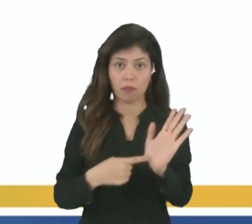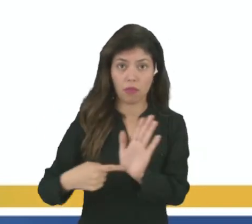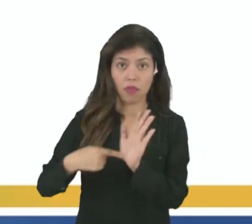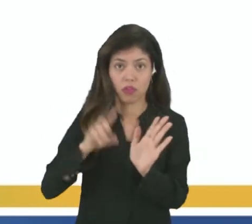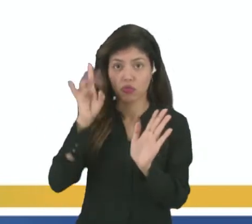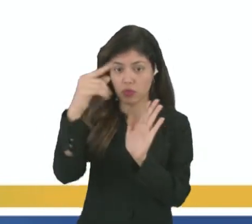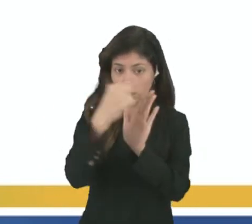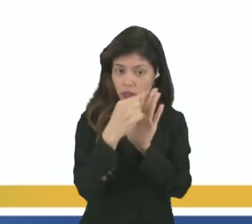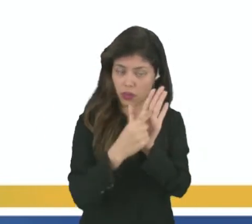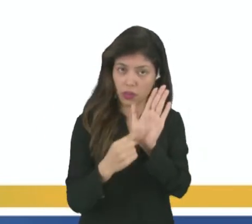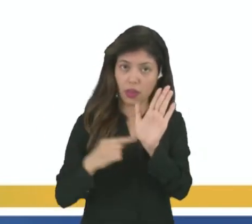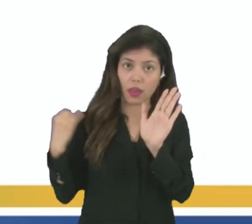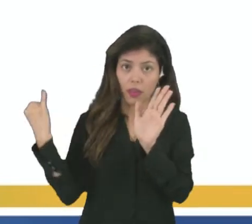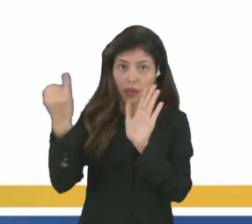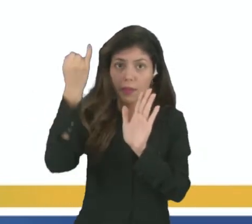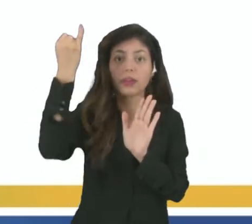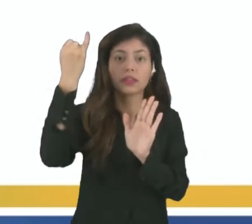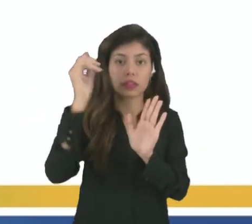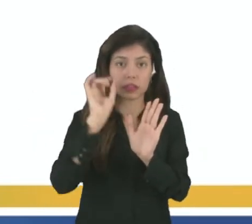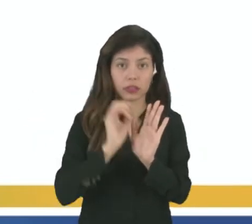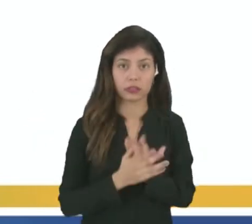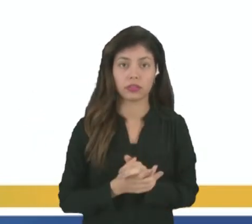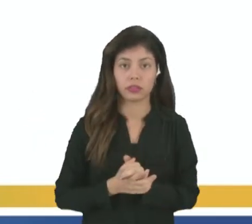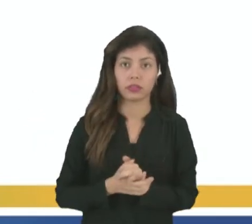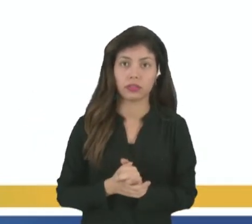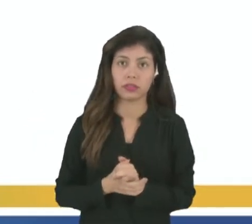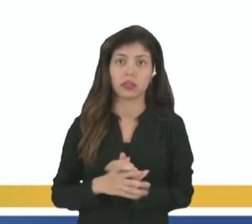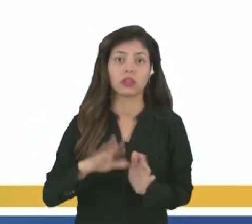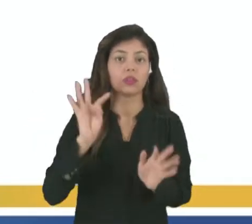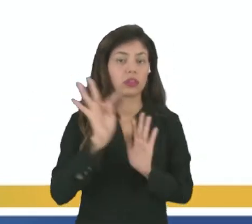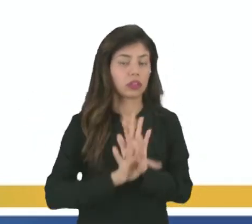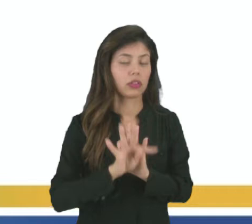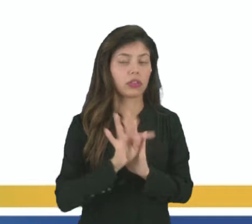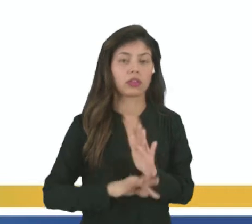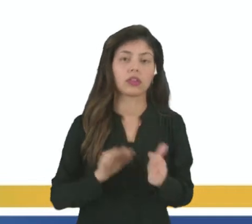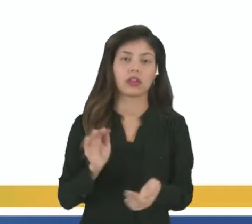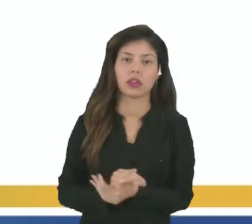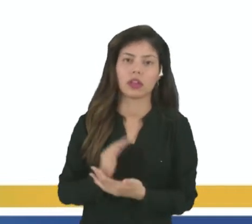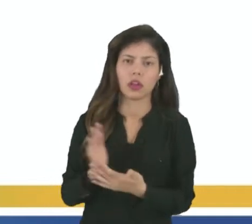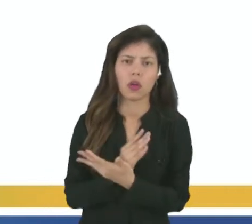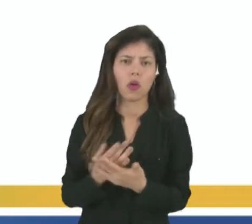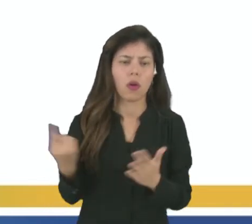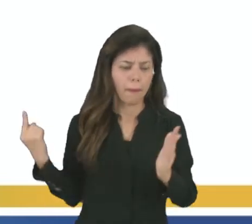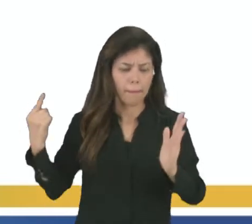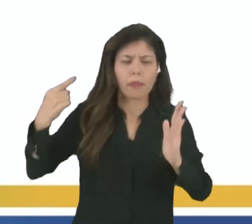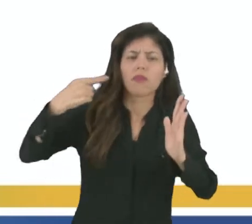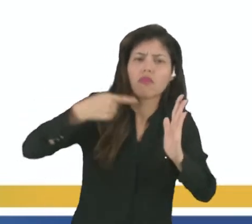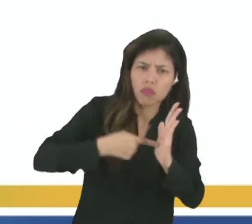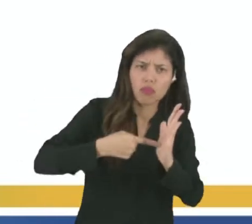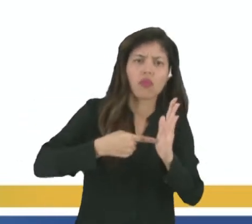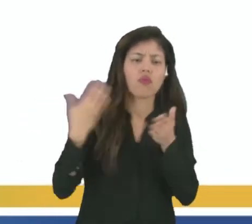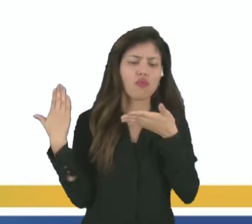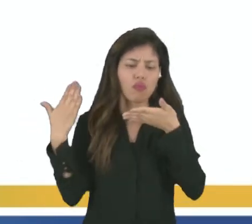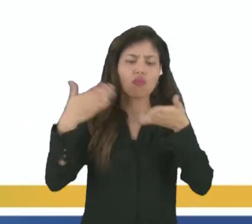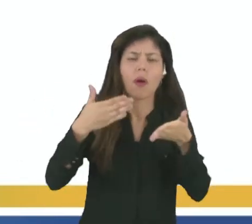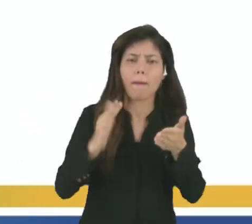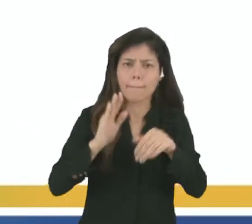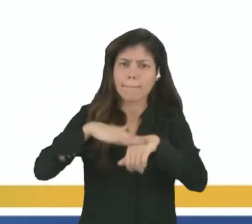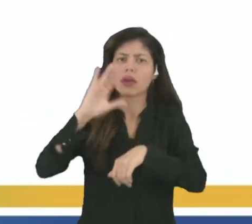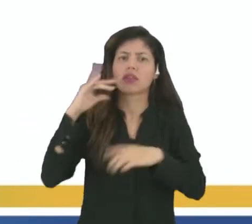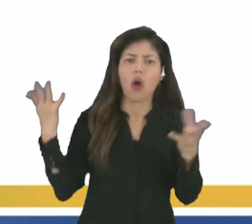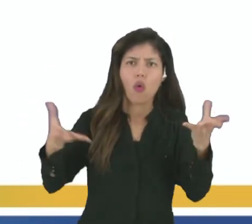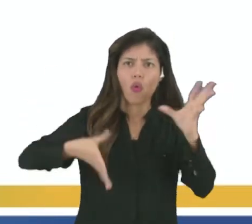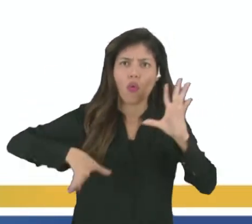apenas os pontos principais do documento. Ou seja, é algo mais específico, estão entendendo? Mas